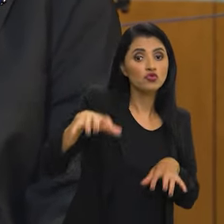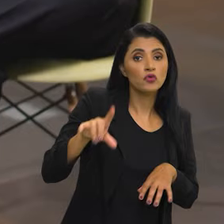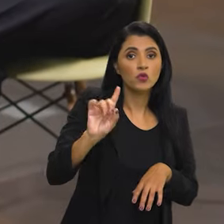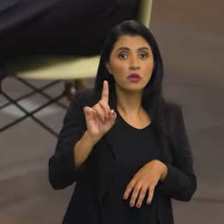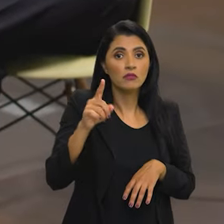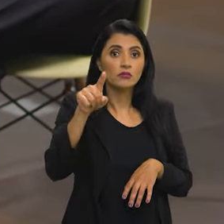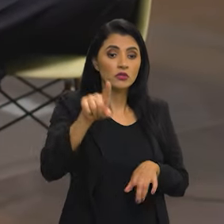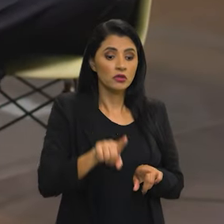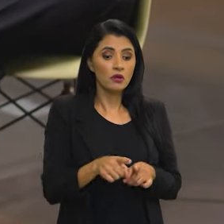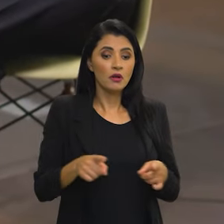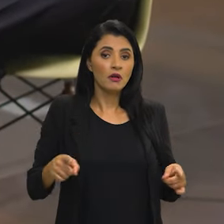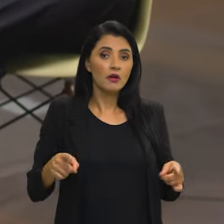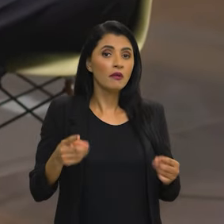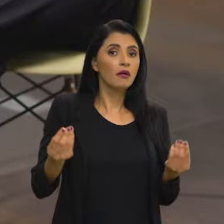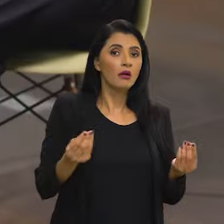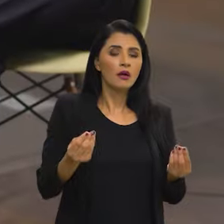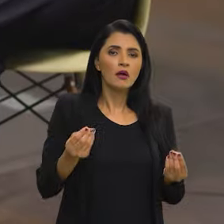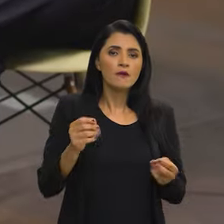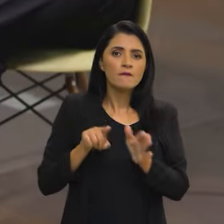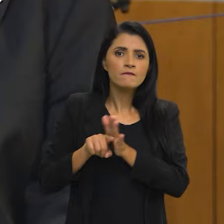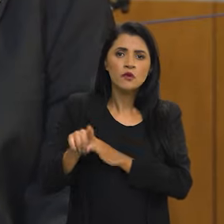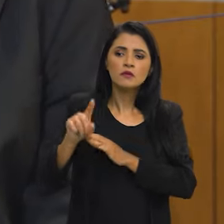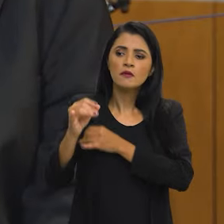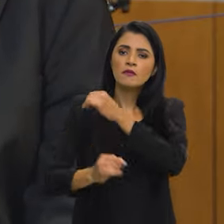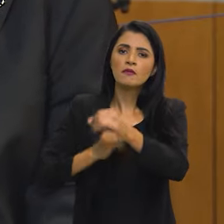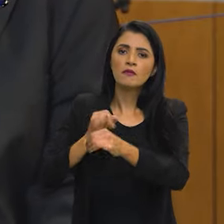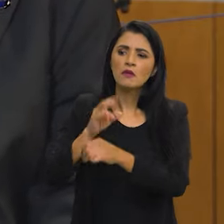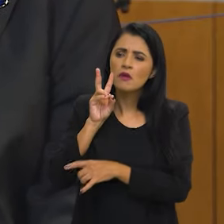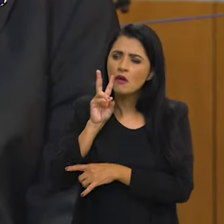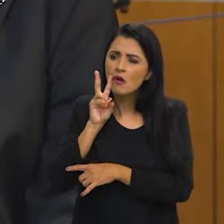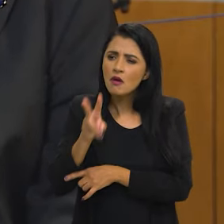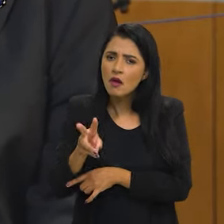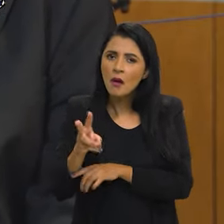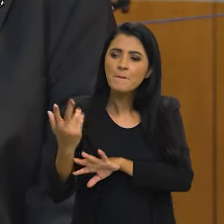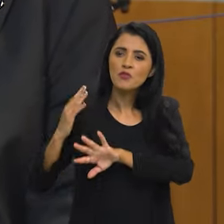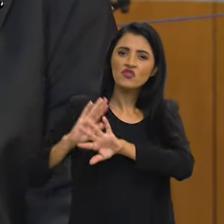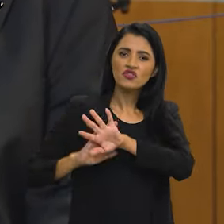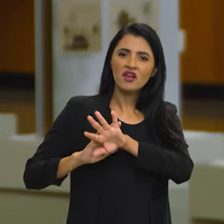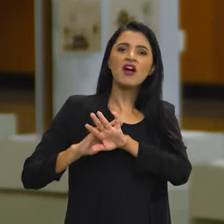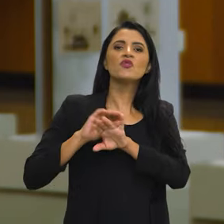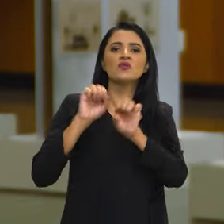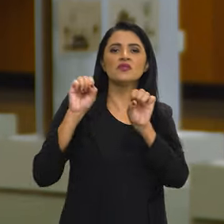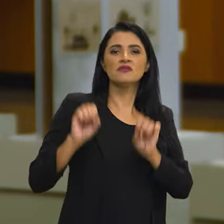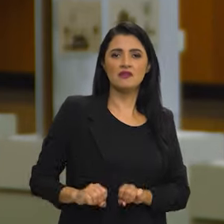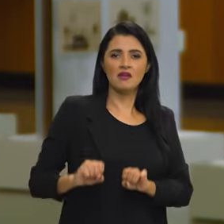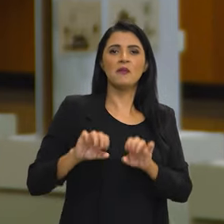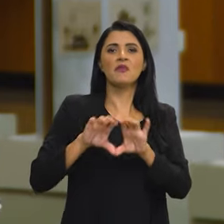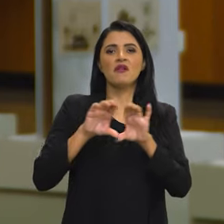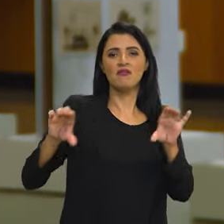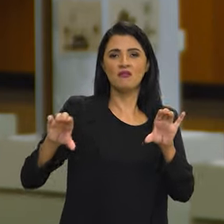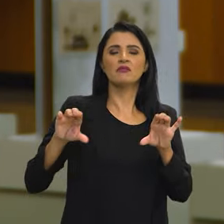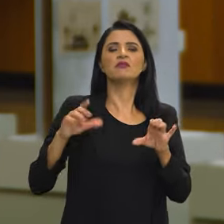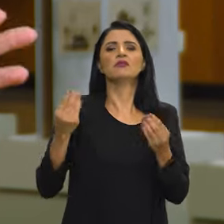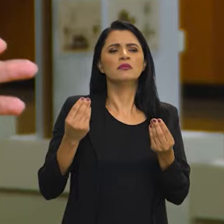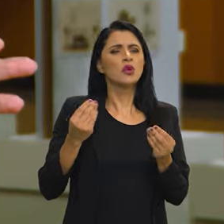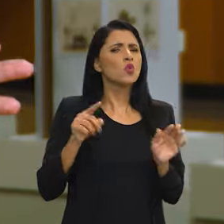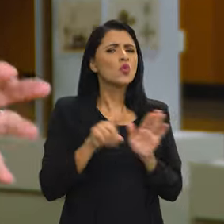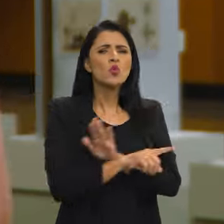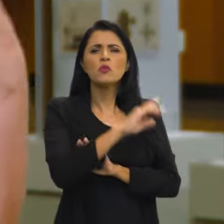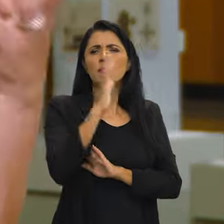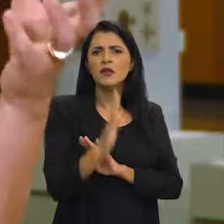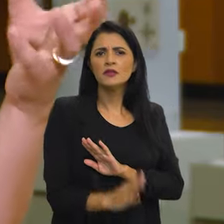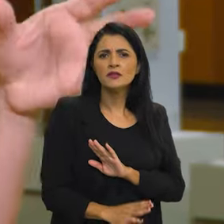para fazer o seu churrasco, você consulta uma meteorologia que tem um sistema espacial por trás. Como está o Brasil nessa corrida espacial?